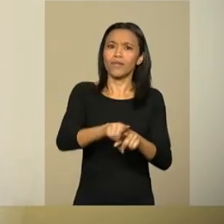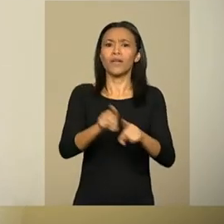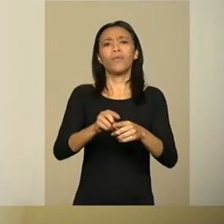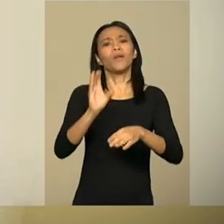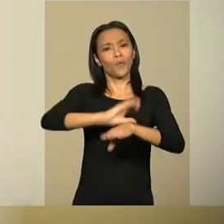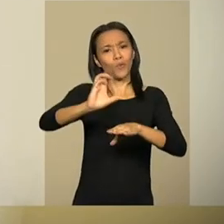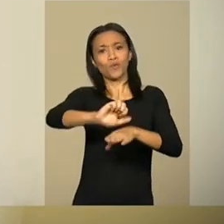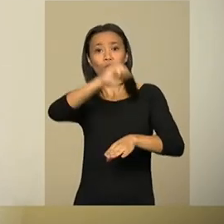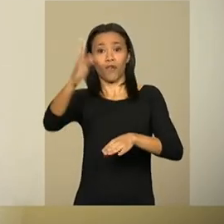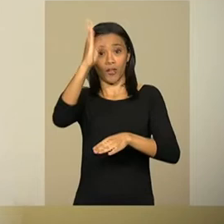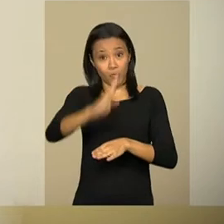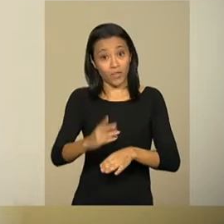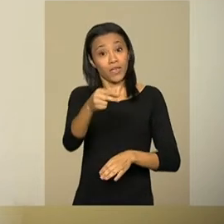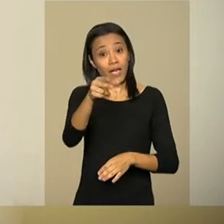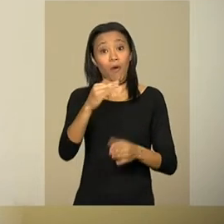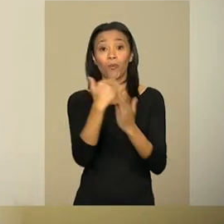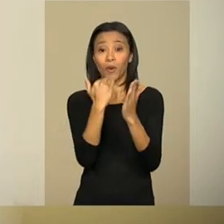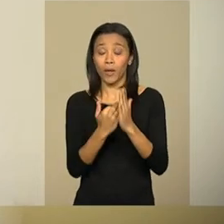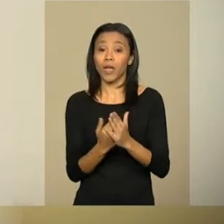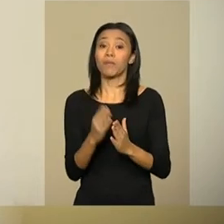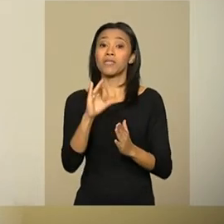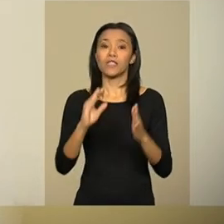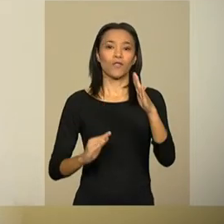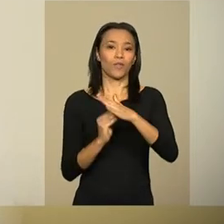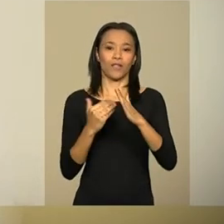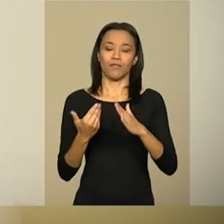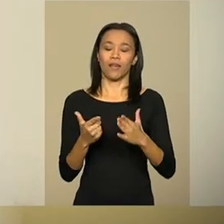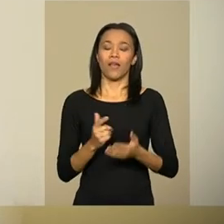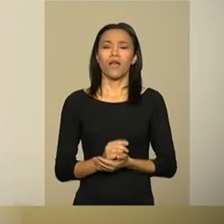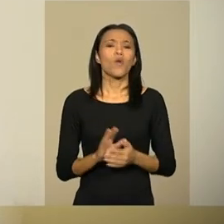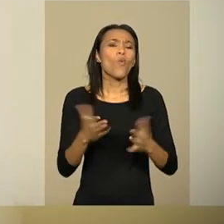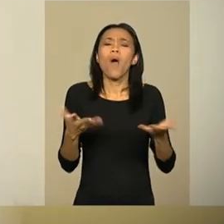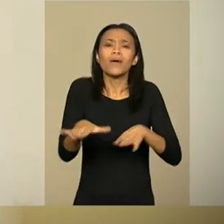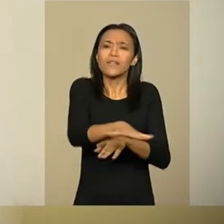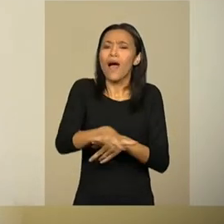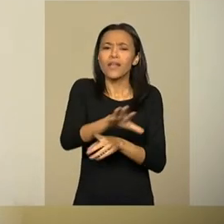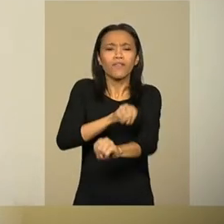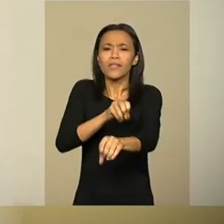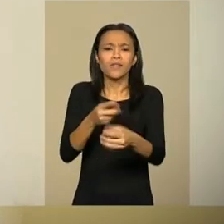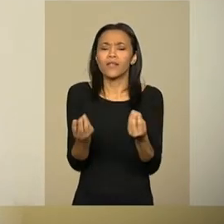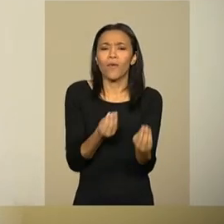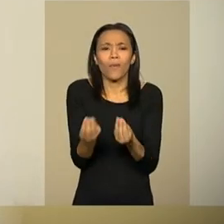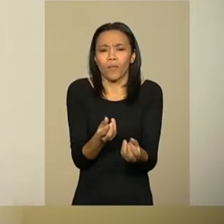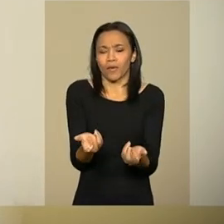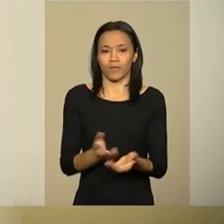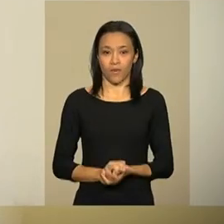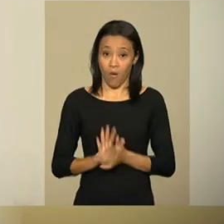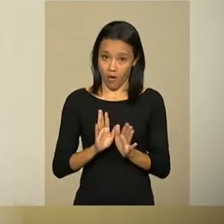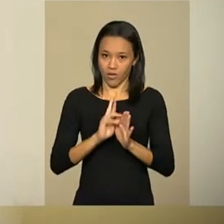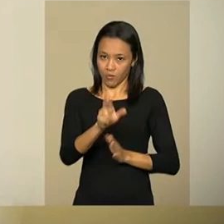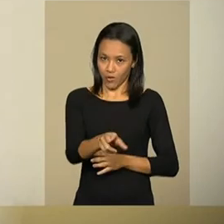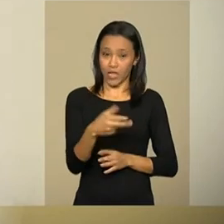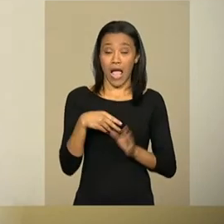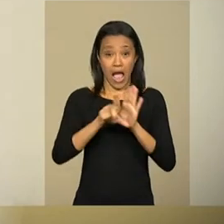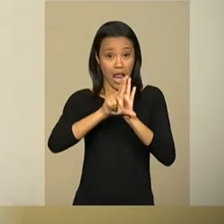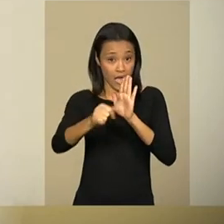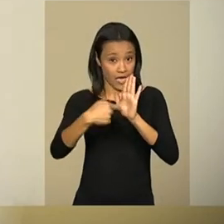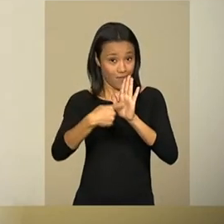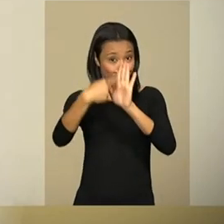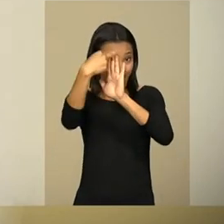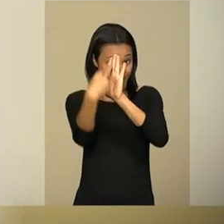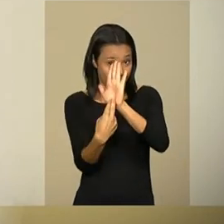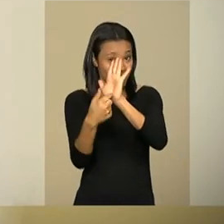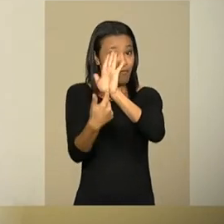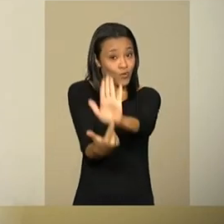exterior como é o caso do Ciências sem Fronteiras em que áreas da educação serão aplicados esses recursos Presidente Luciano a lei definiu que a